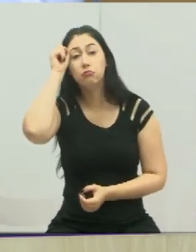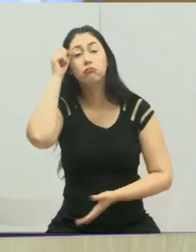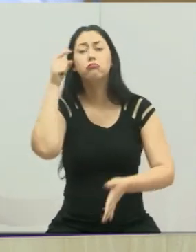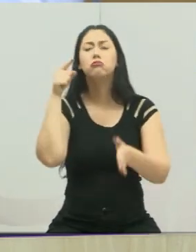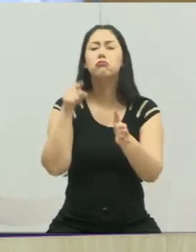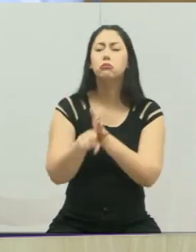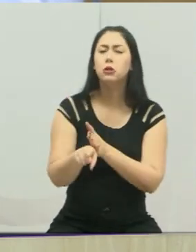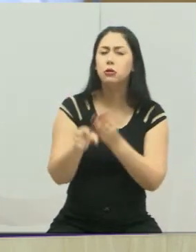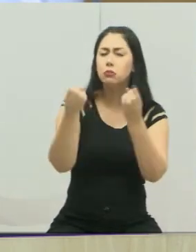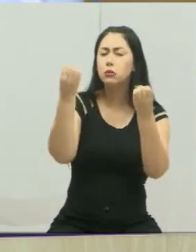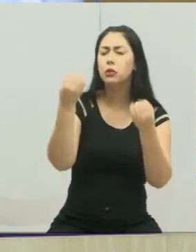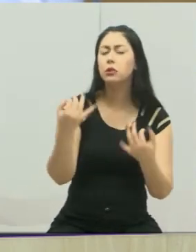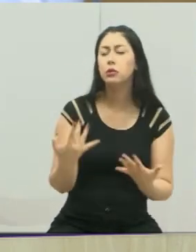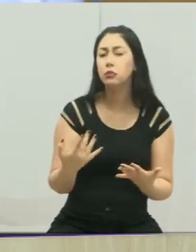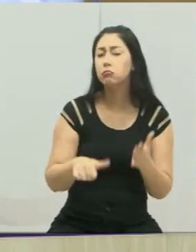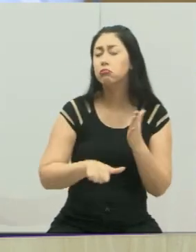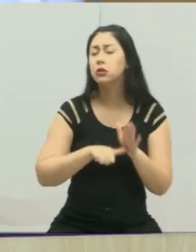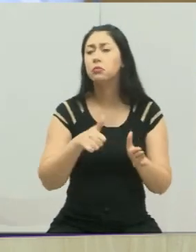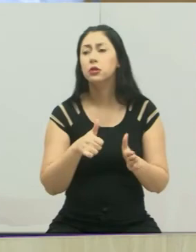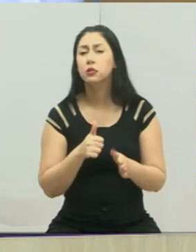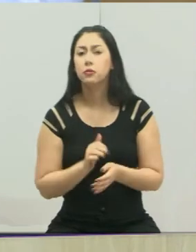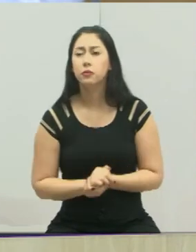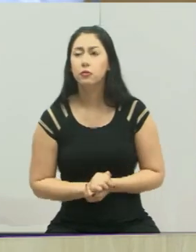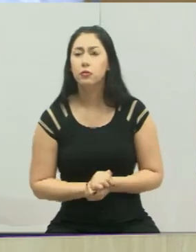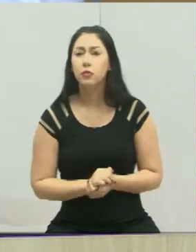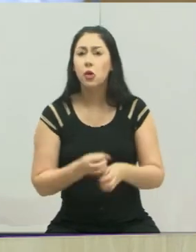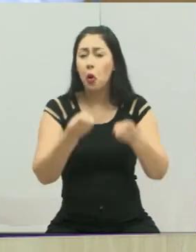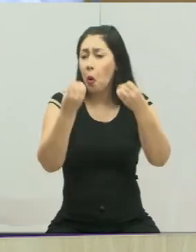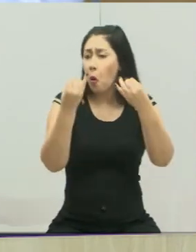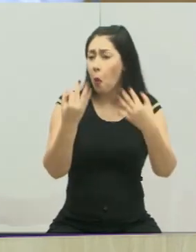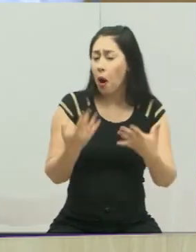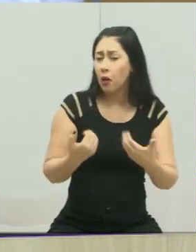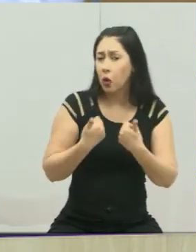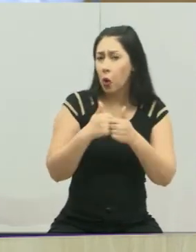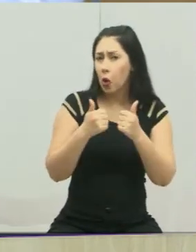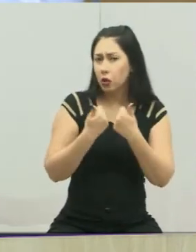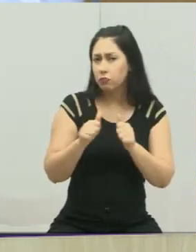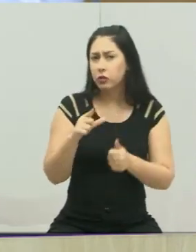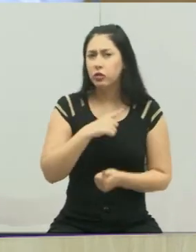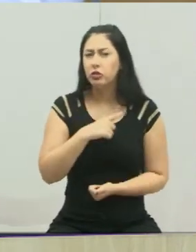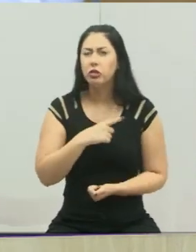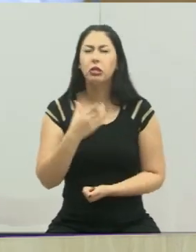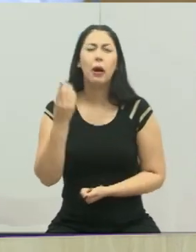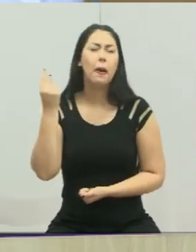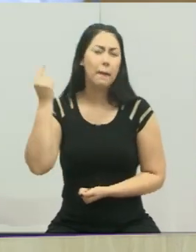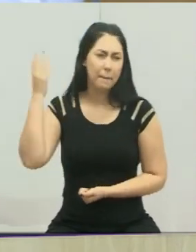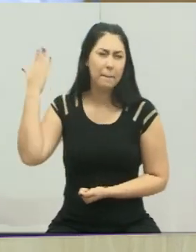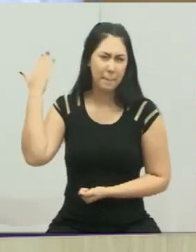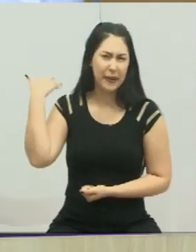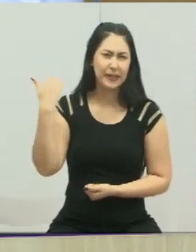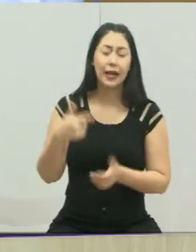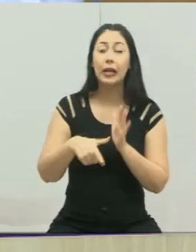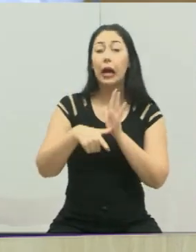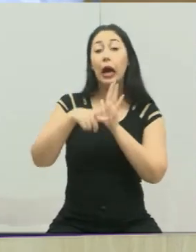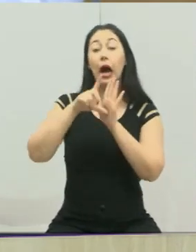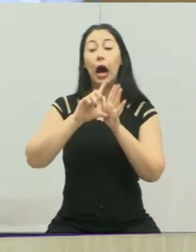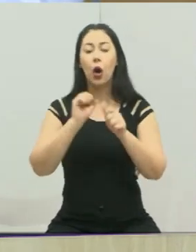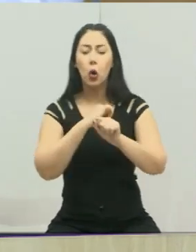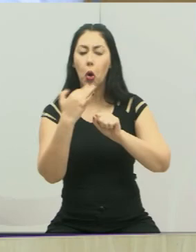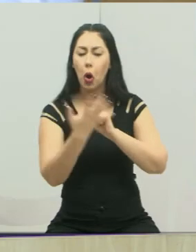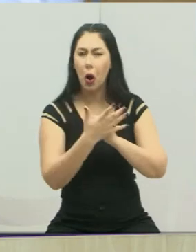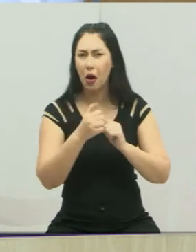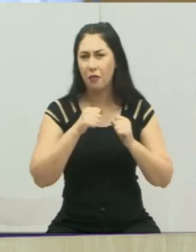seguinte pedido de informações. Primeiro, quantas linhas existiam e quantos ônibus circulavam até fevereiro de 2020 no transporte